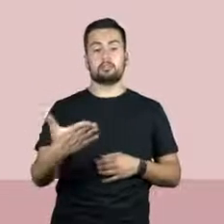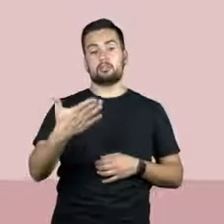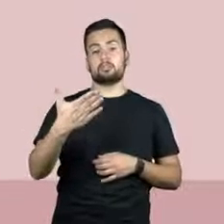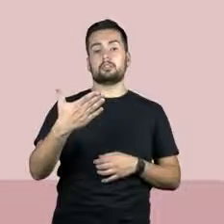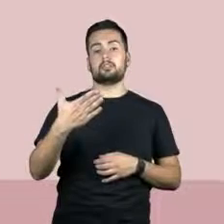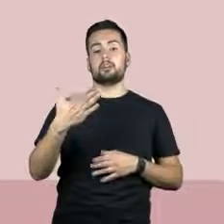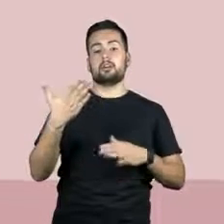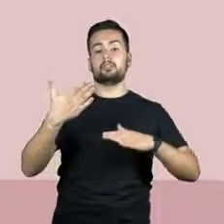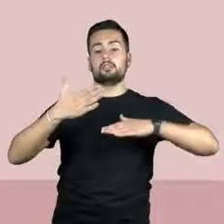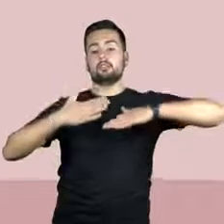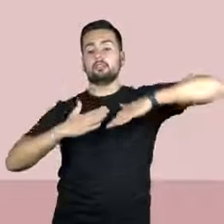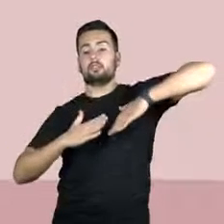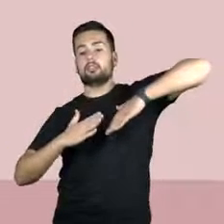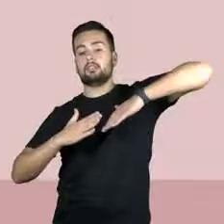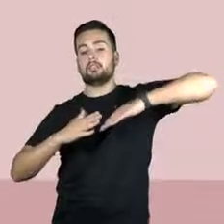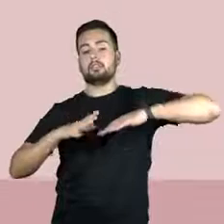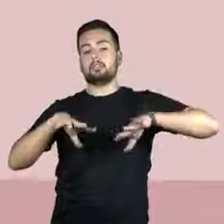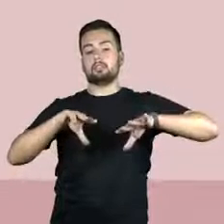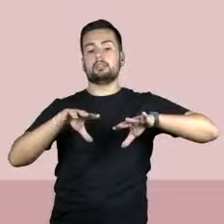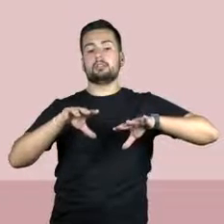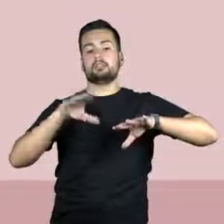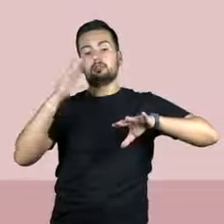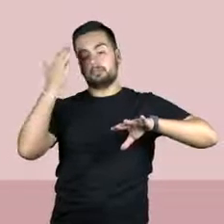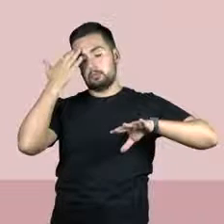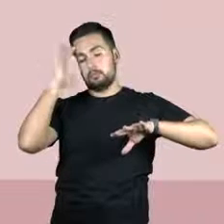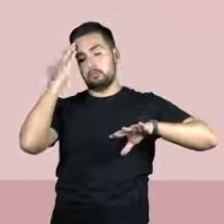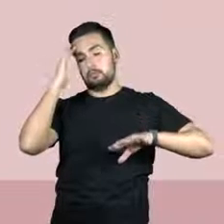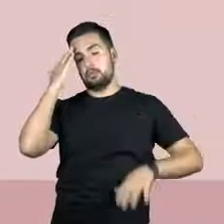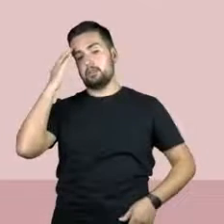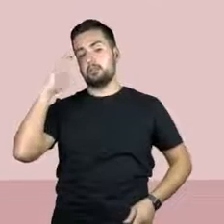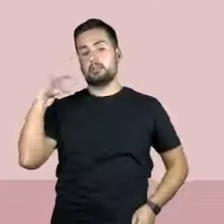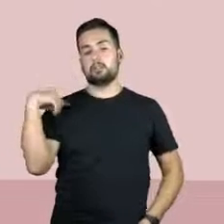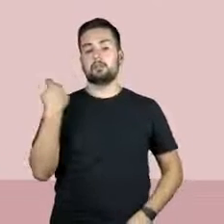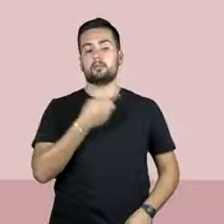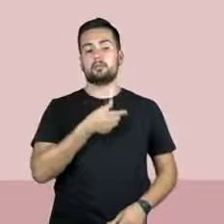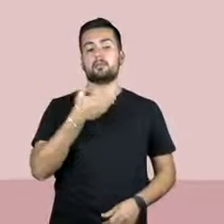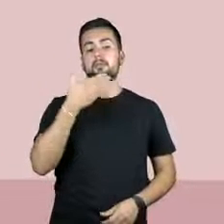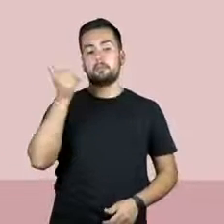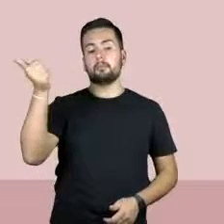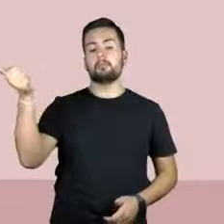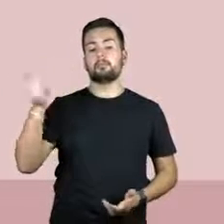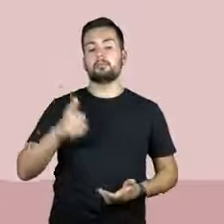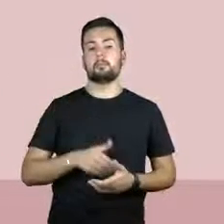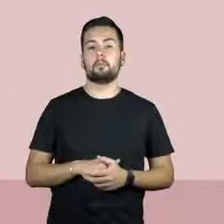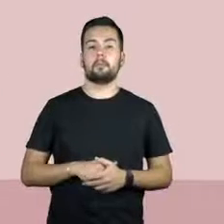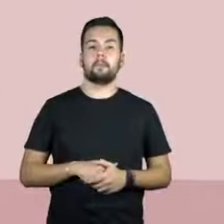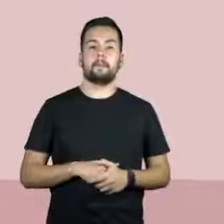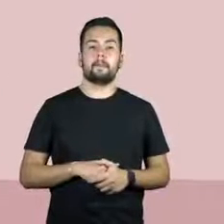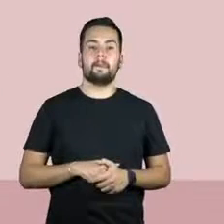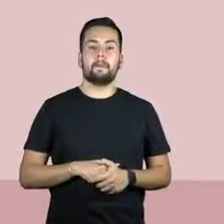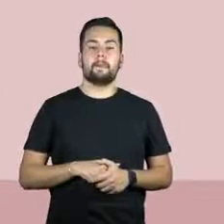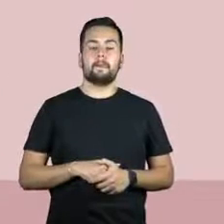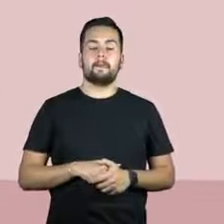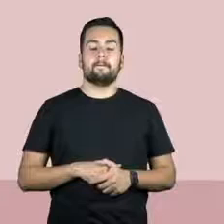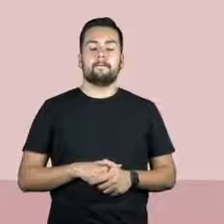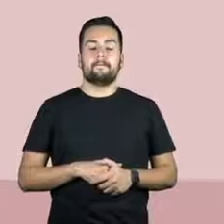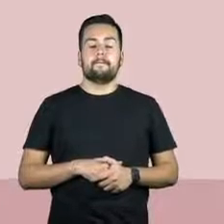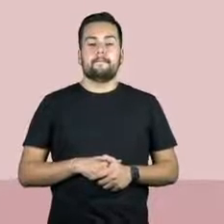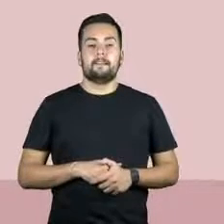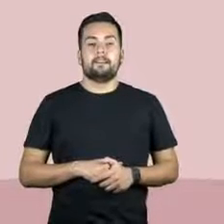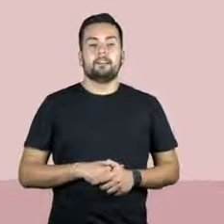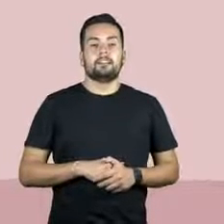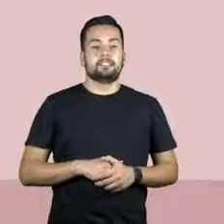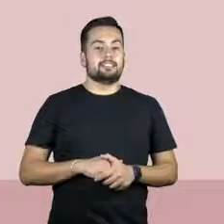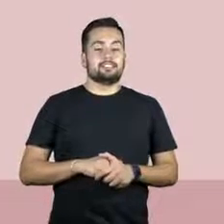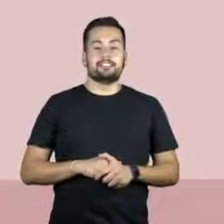essa inclinação para a gente conseguir ter aqui um parâmetro geométrico bem definido. Tá? Então, a gente pode pegar aqui a inclinação dela, a altura do